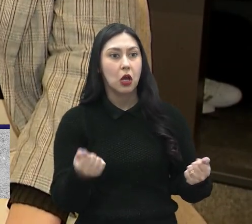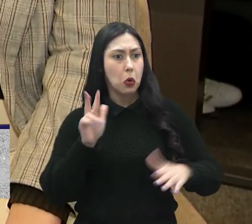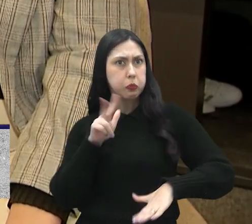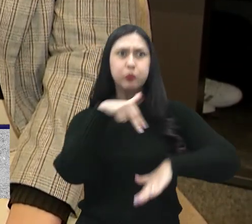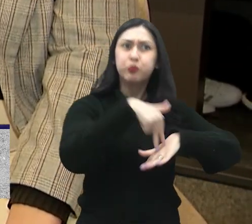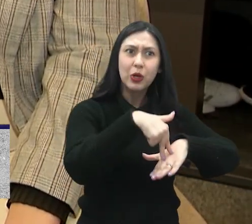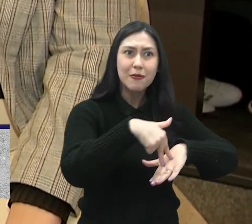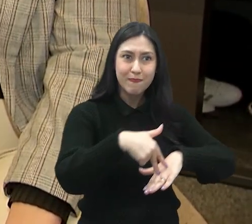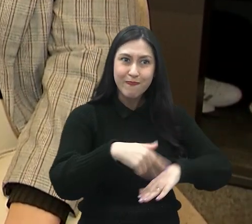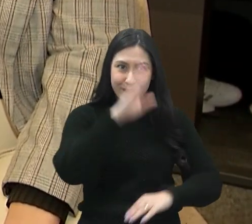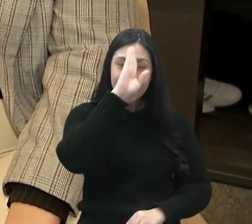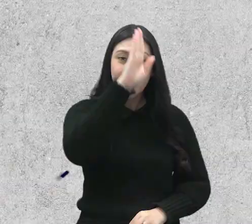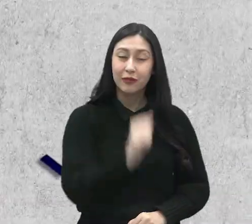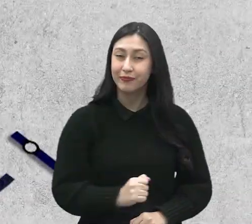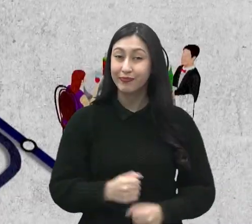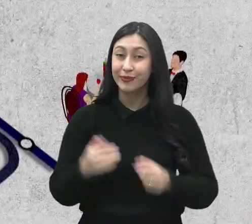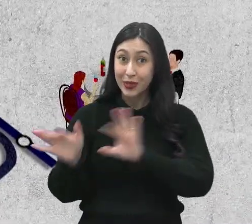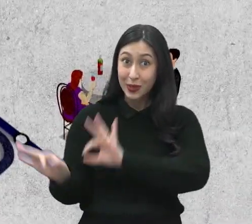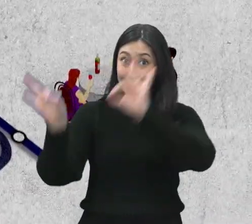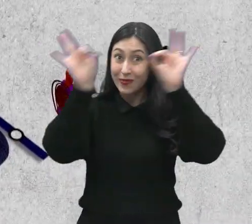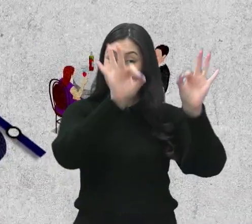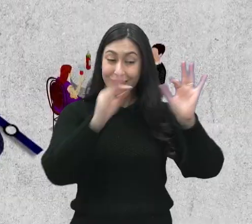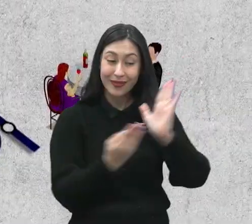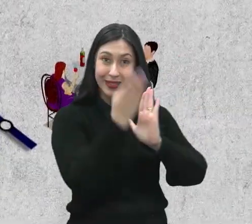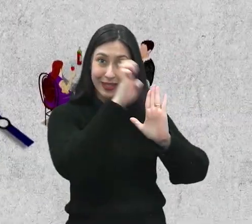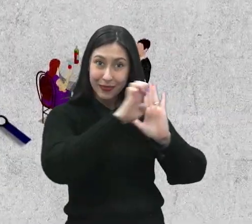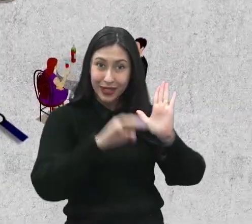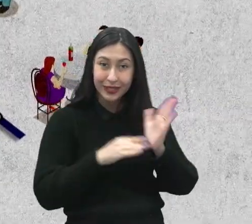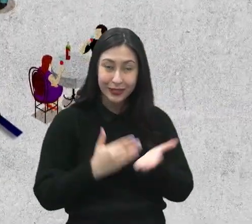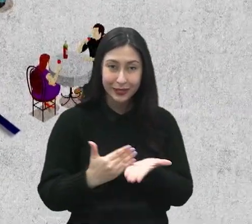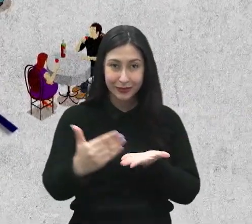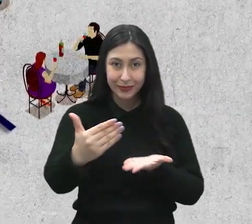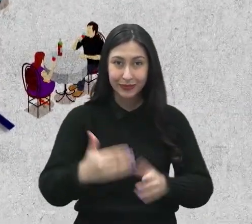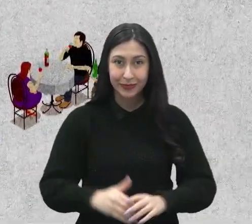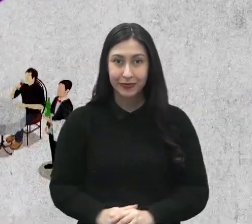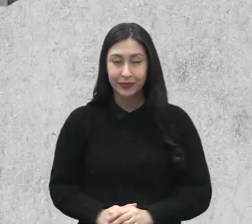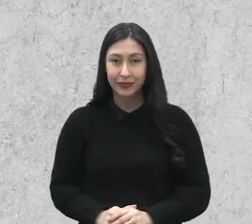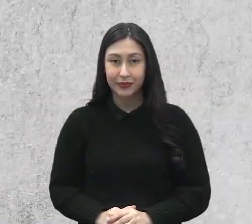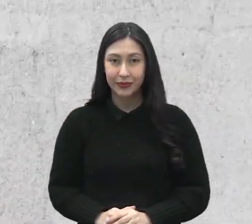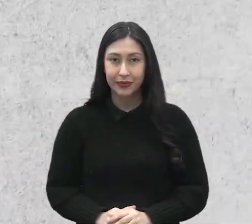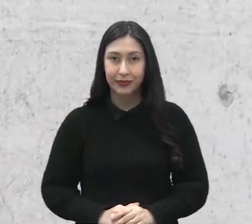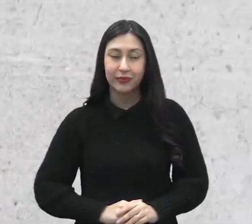é a palavra-chave. Fique com a gente, pois o Estação Mercado tá só começando.